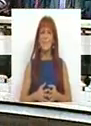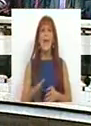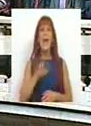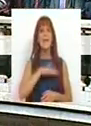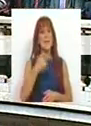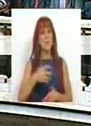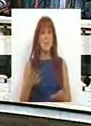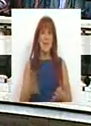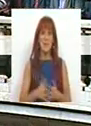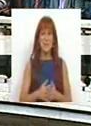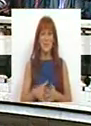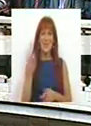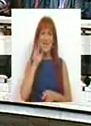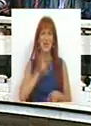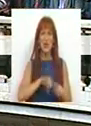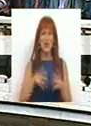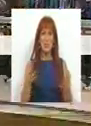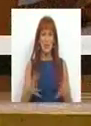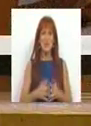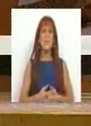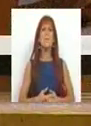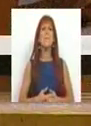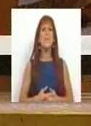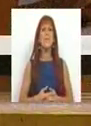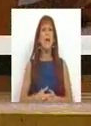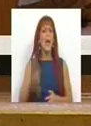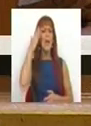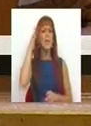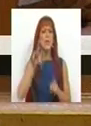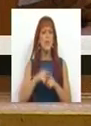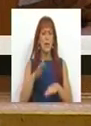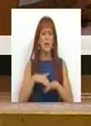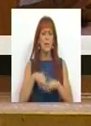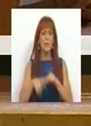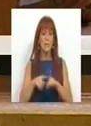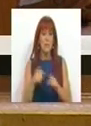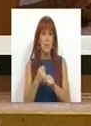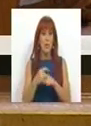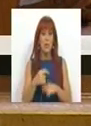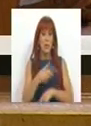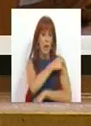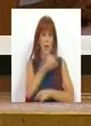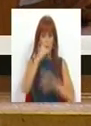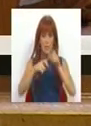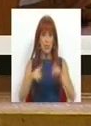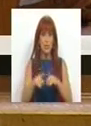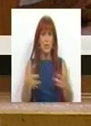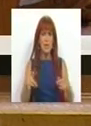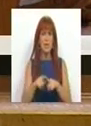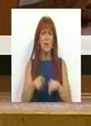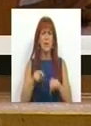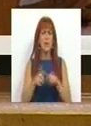Sr. Presidente, senhoras e senhores deputados, com capacidade para agir em nome da sua população, em áreas